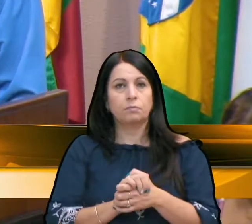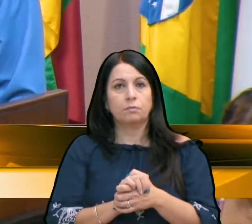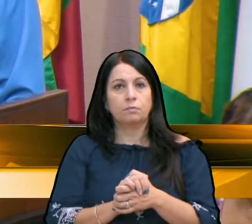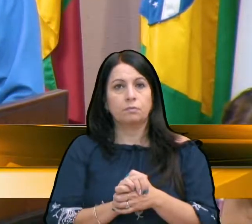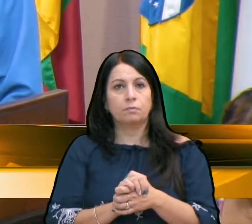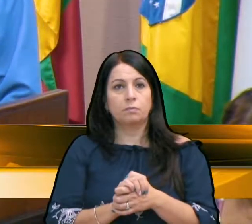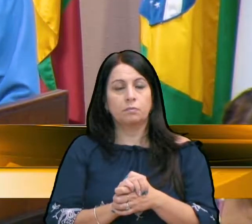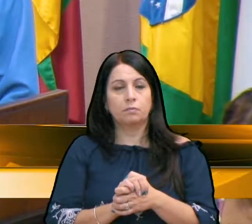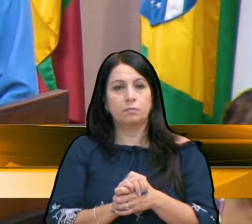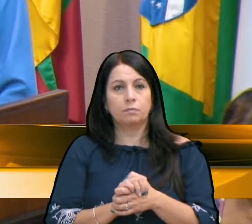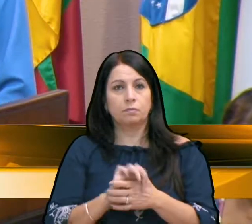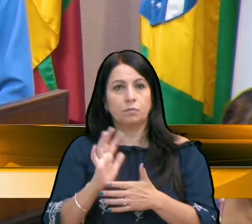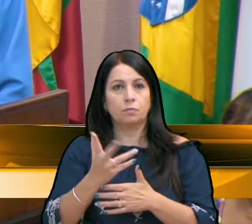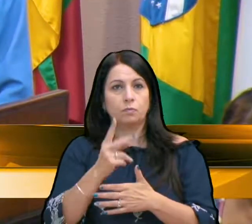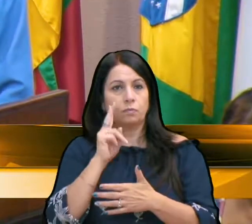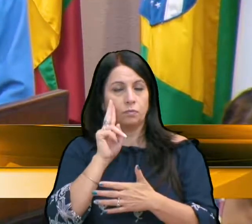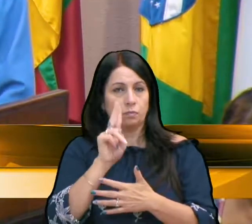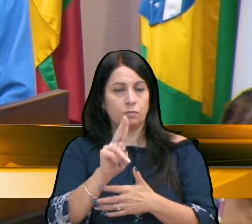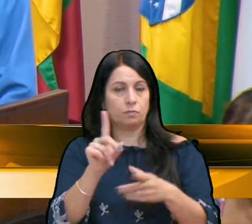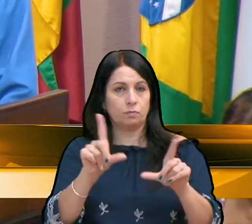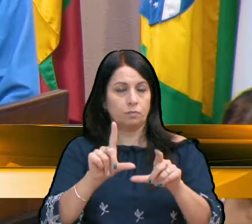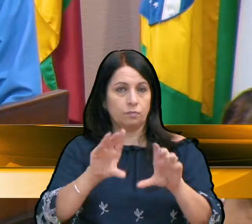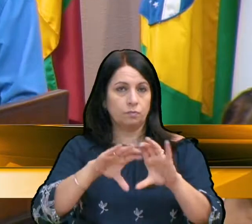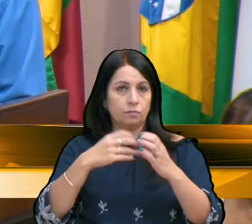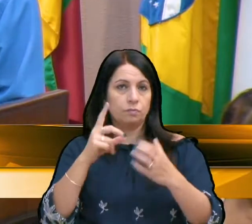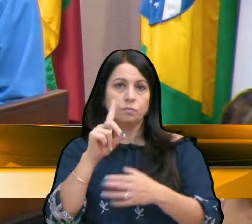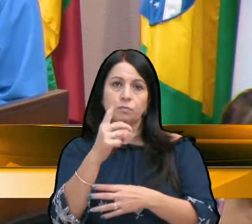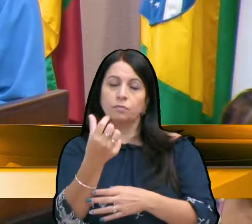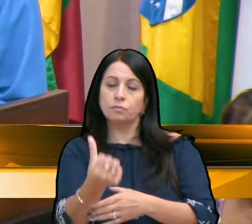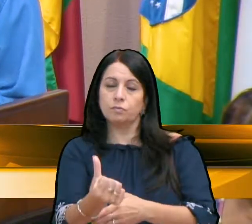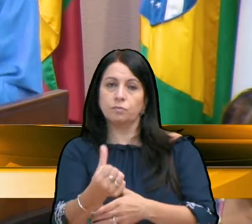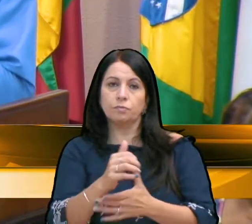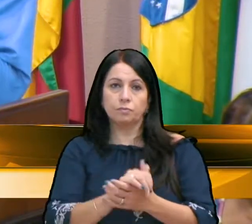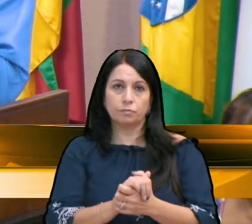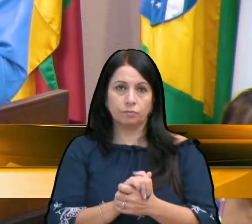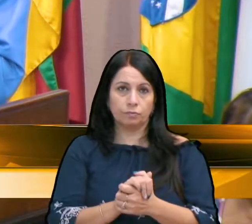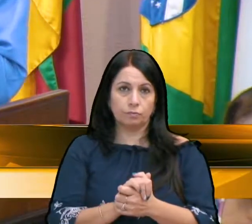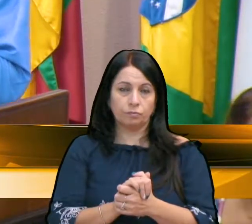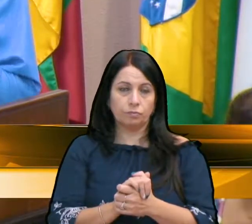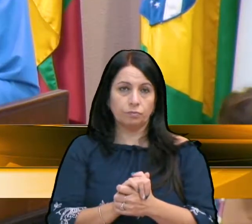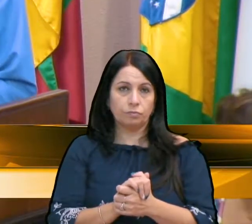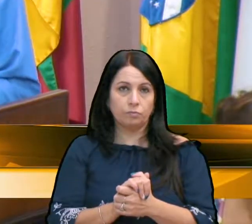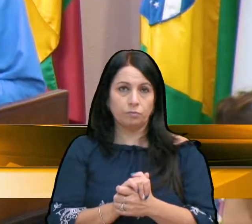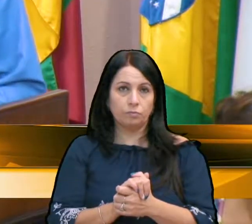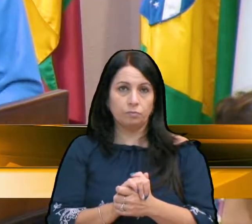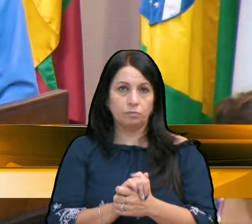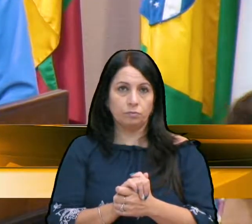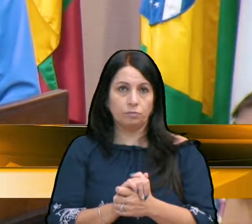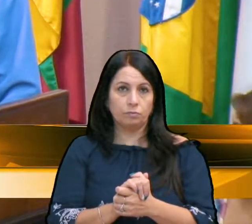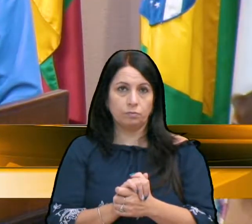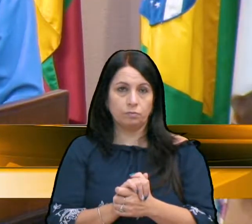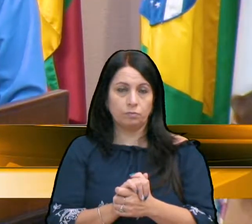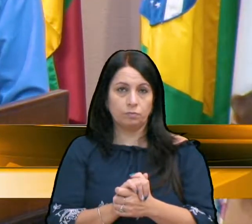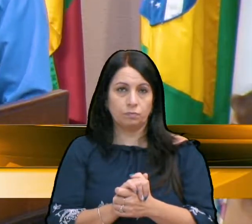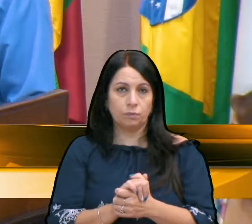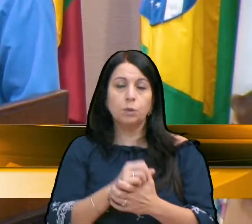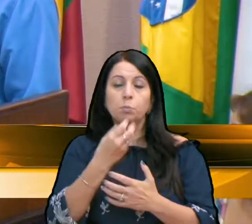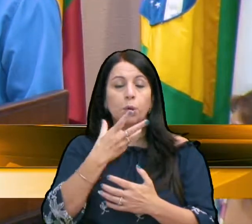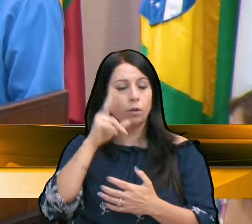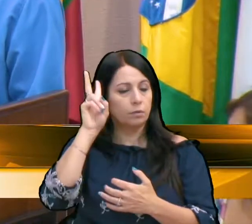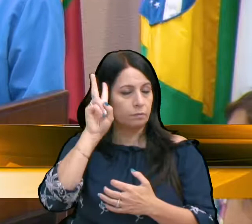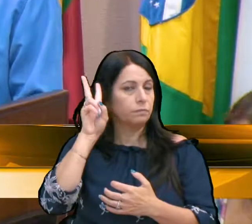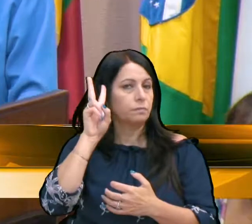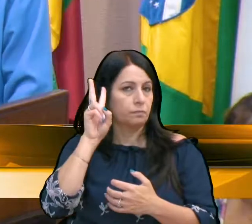a todos que nos assistem pela TV Câmara Canal 16, e no, muito bem lembrado,